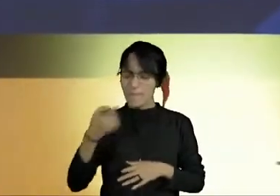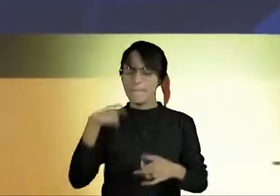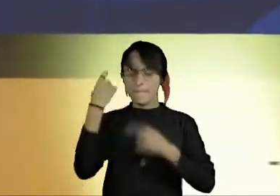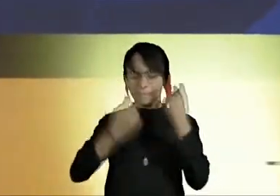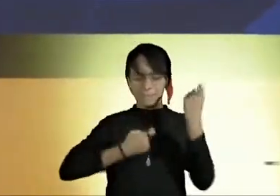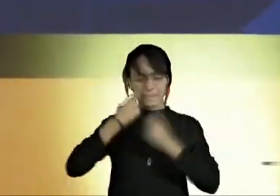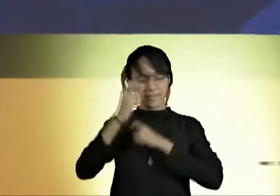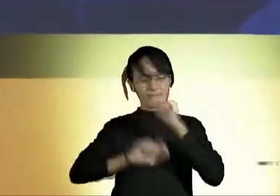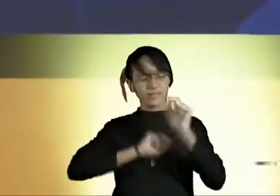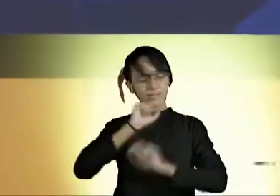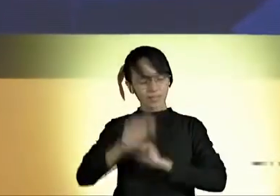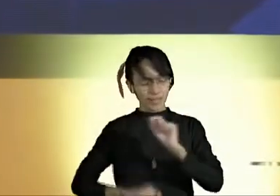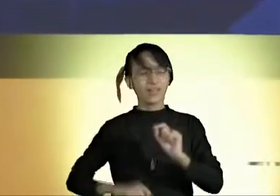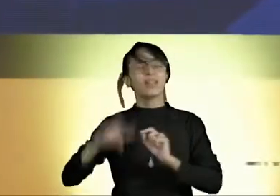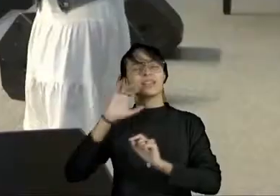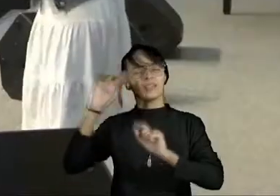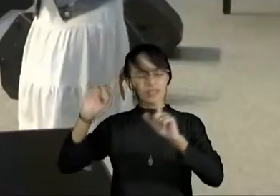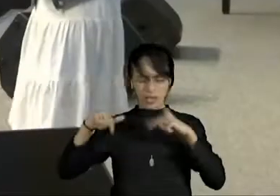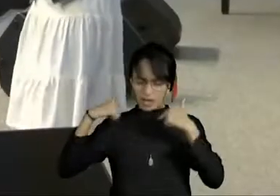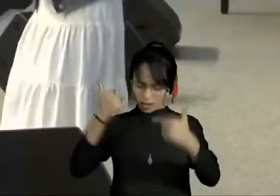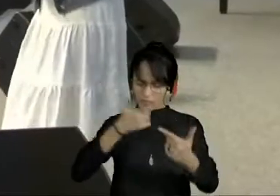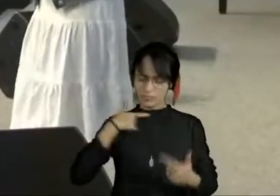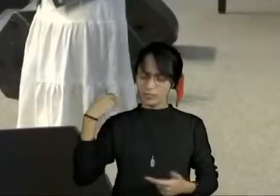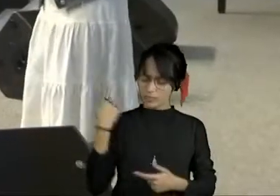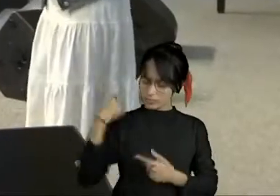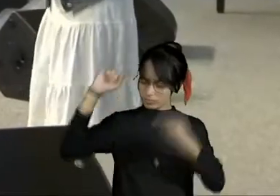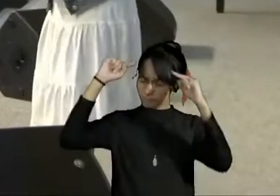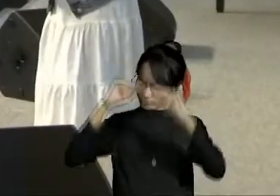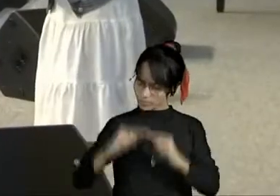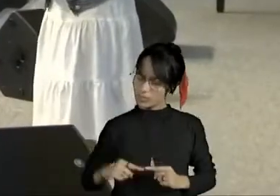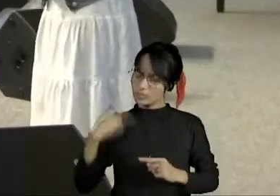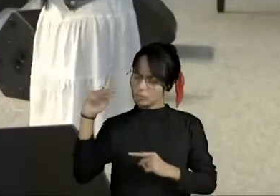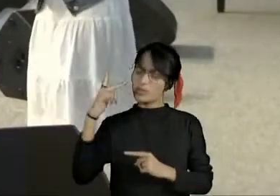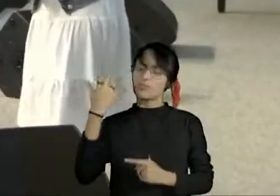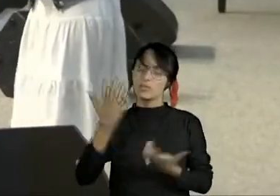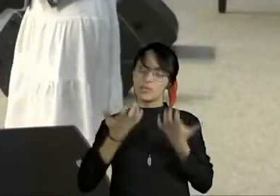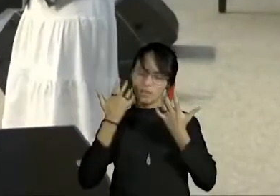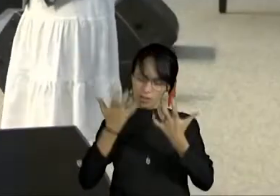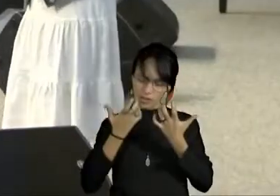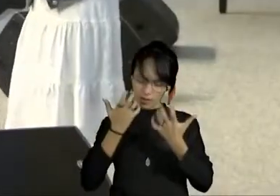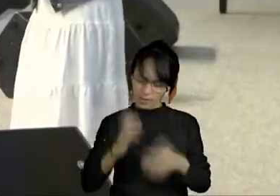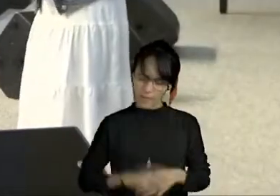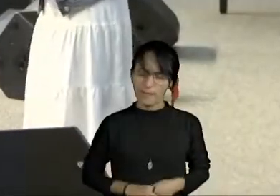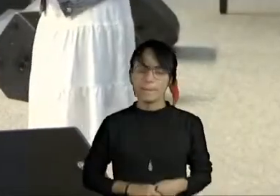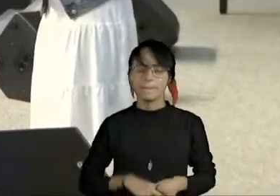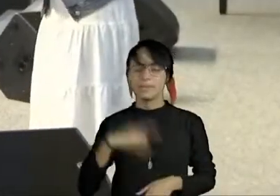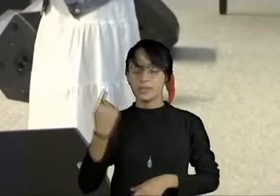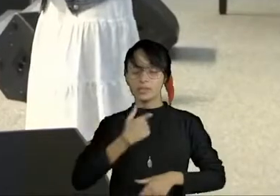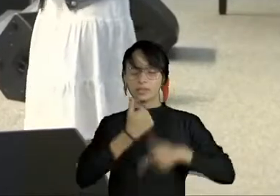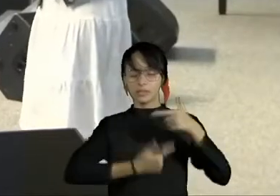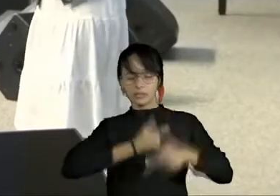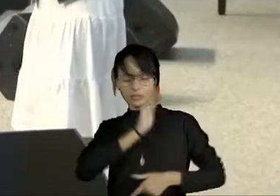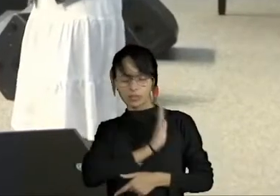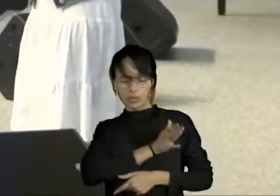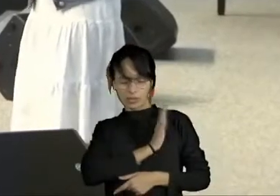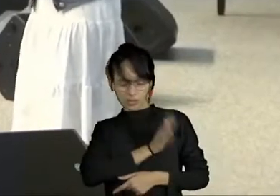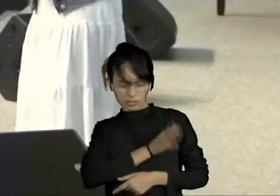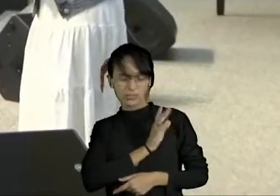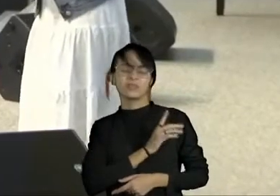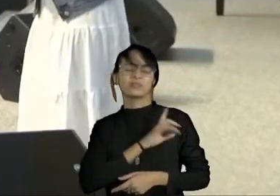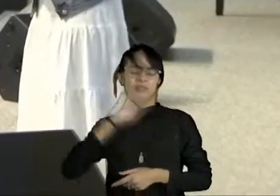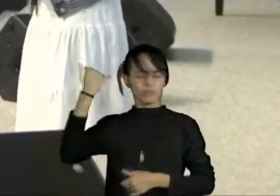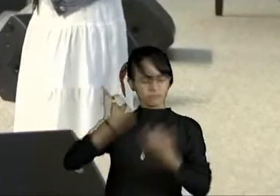Senhor manifeste a tua vontade de acordo com o teu querer. Trabalha nos nossos corações, continua